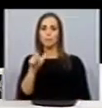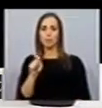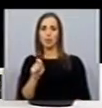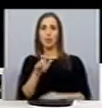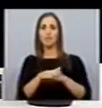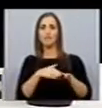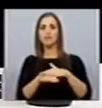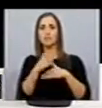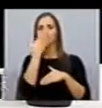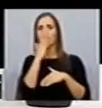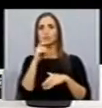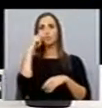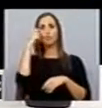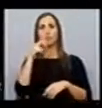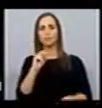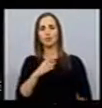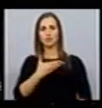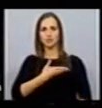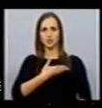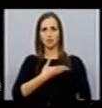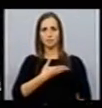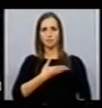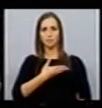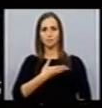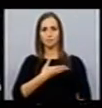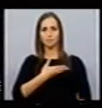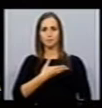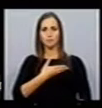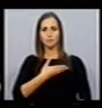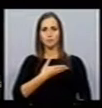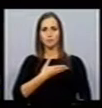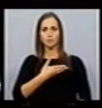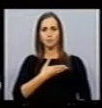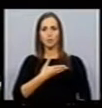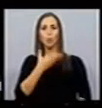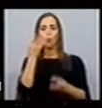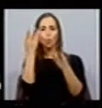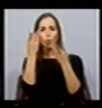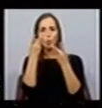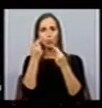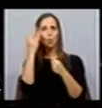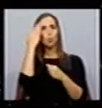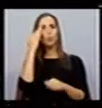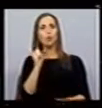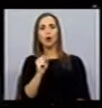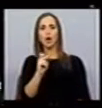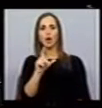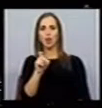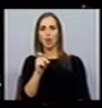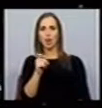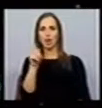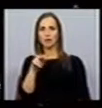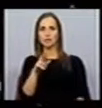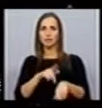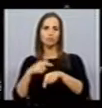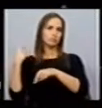um filme tridimensional em que conta, no fundo, o número de galáxias que houve no universo ao longo do tempo.